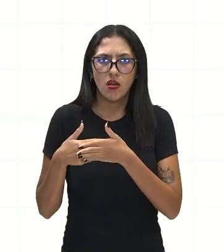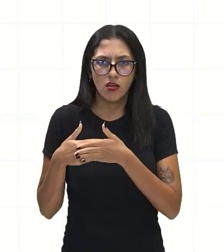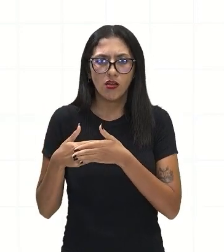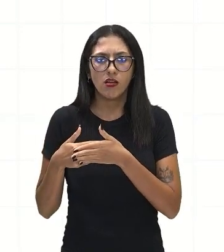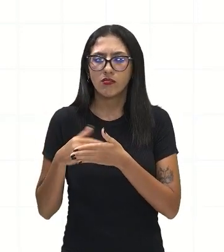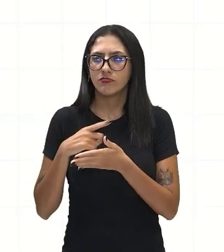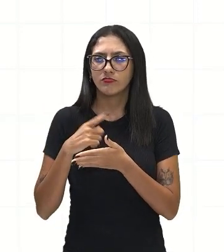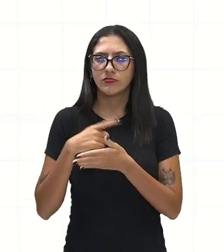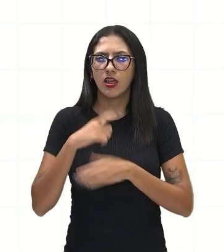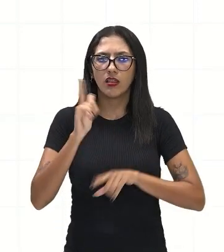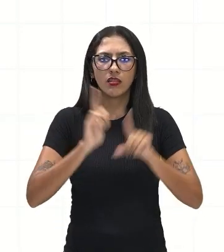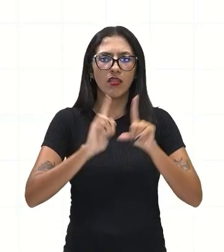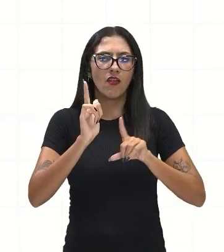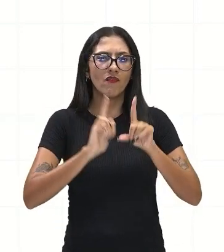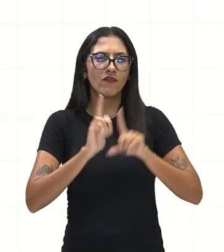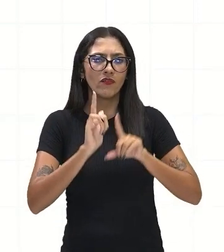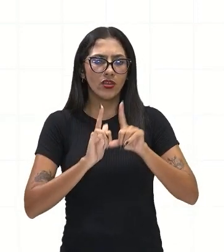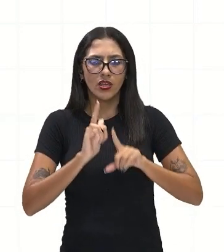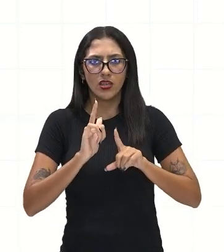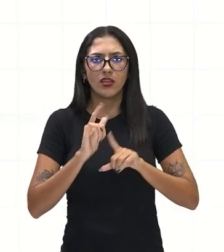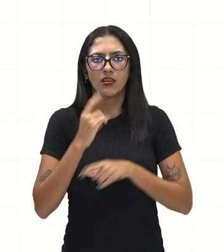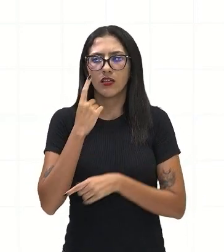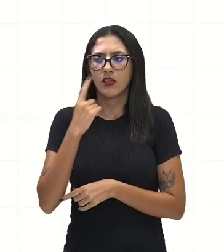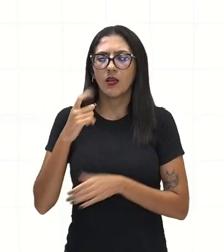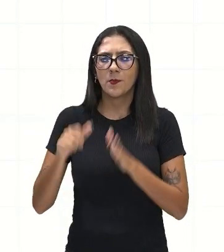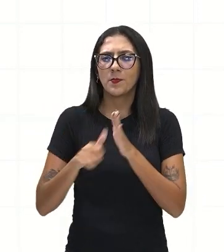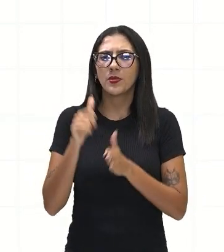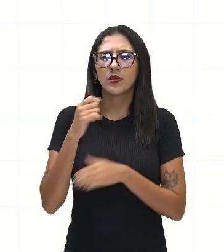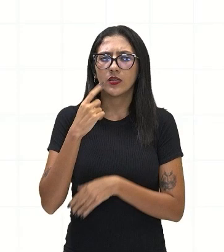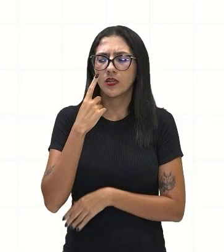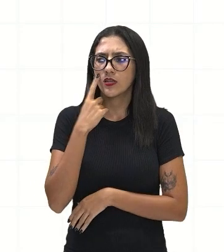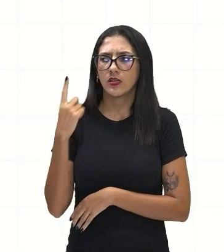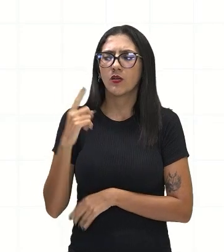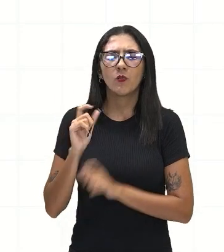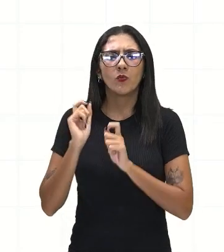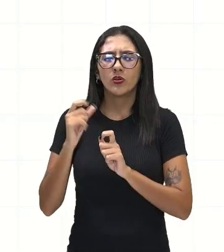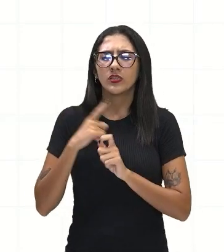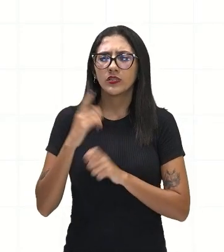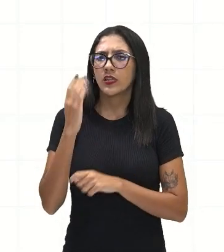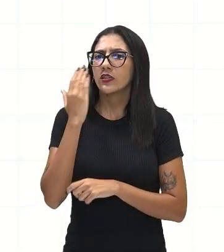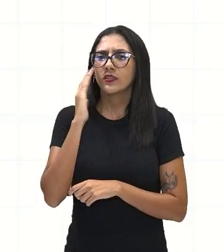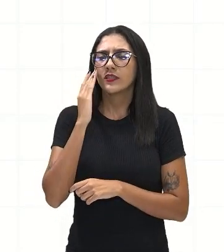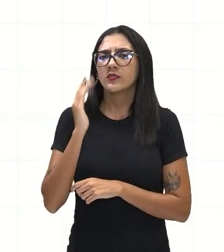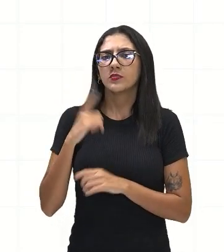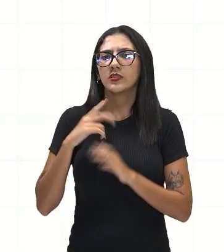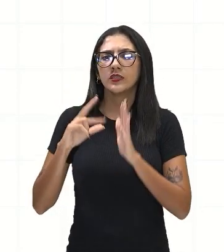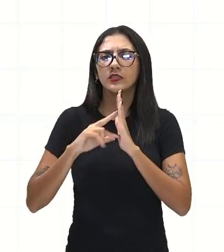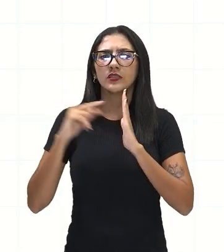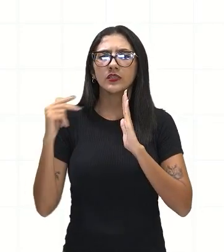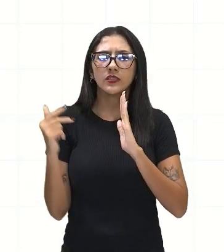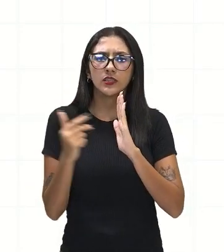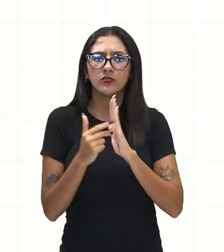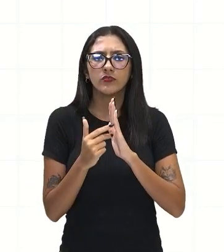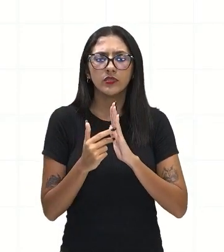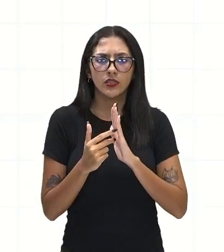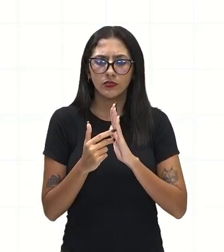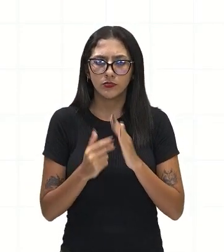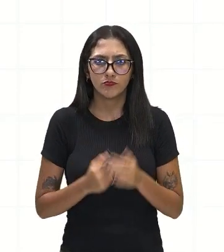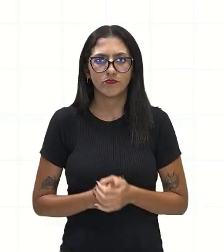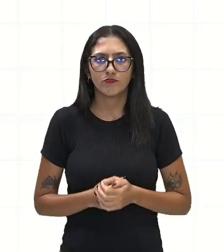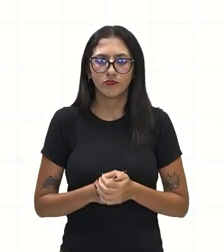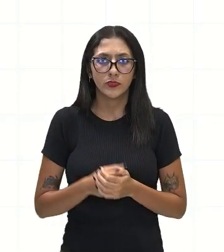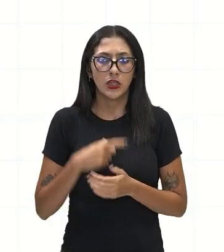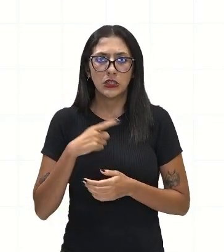TV. Olha quando ele diz não faz muito, o que está subentendido aqui, gente? Não faz muito, quer dizer, não faz muito